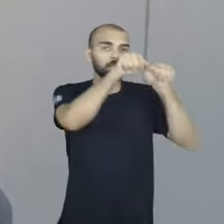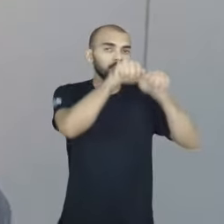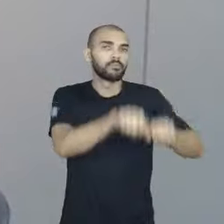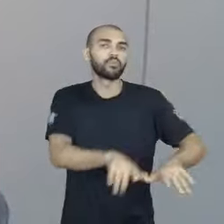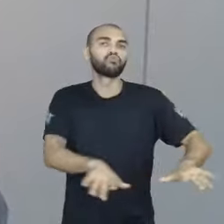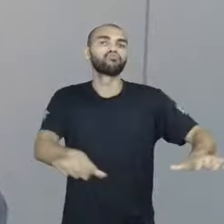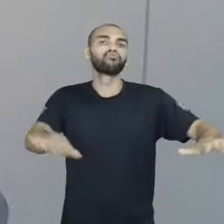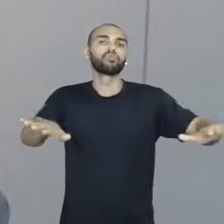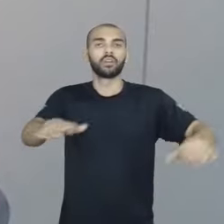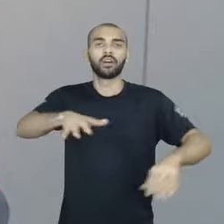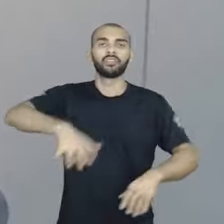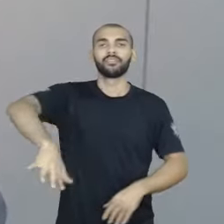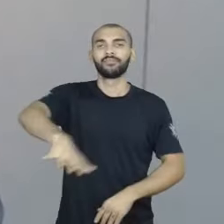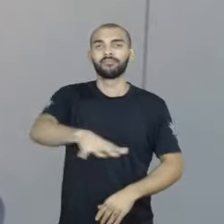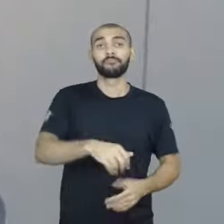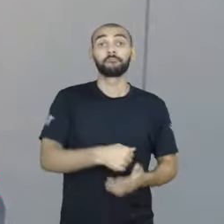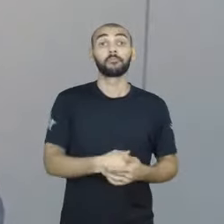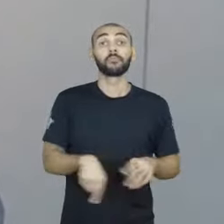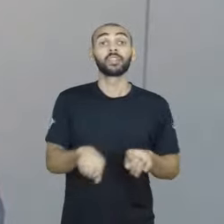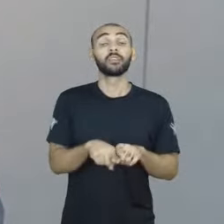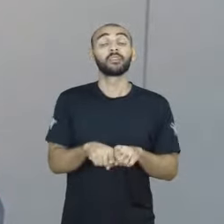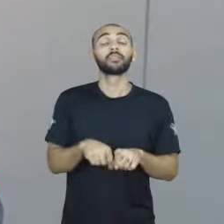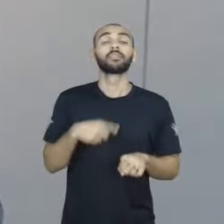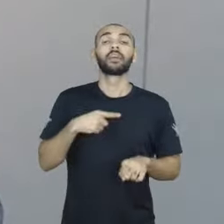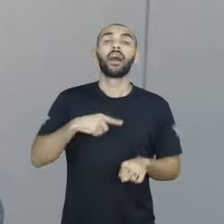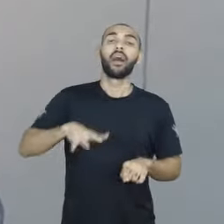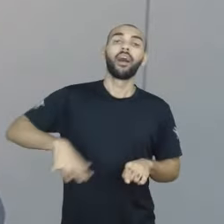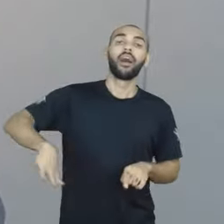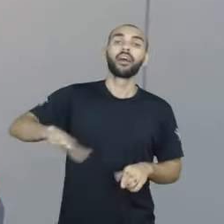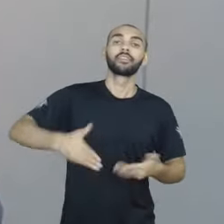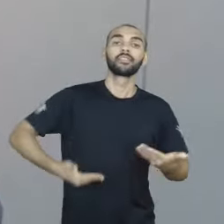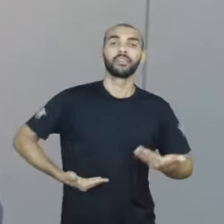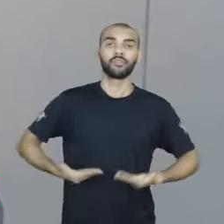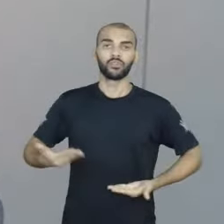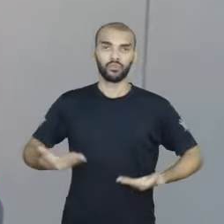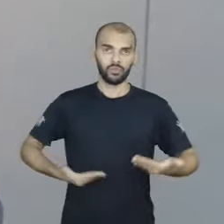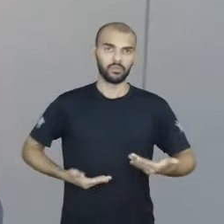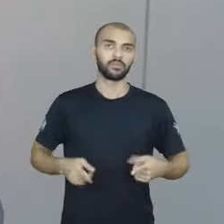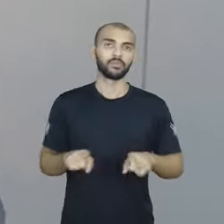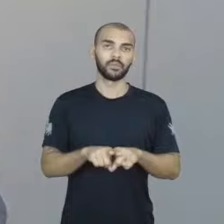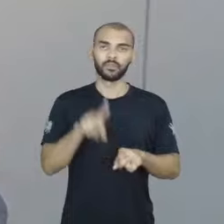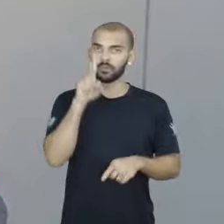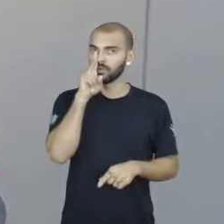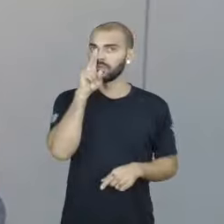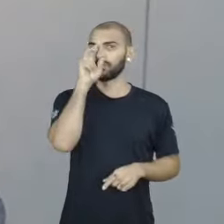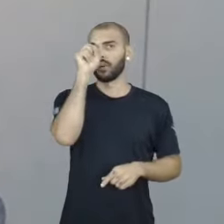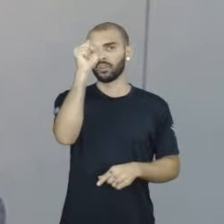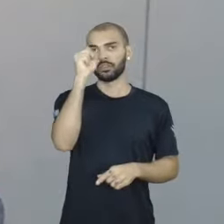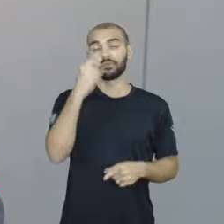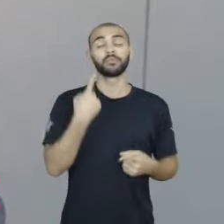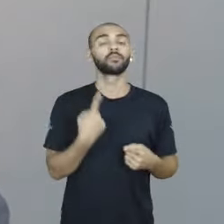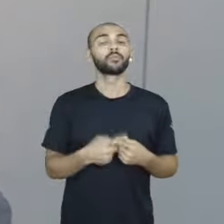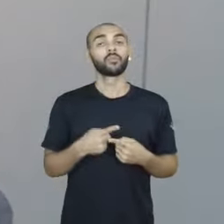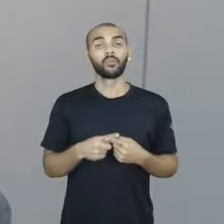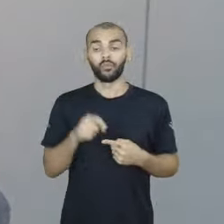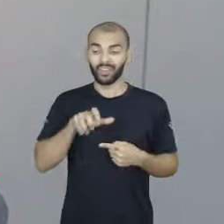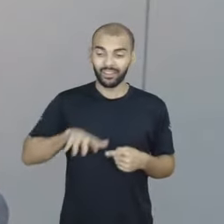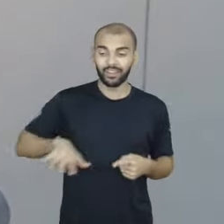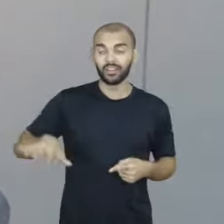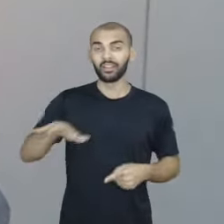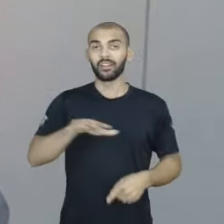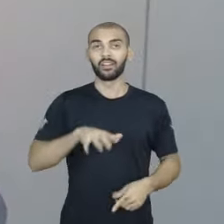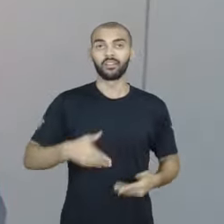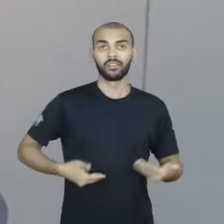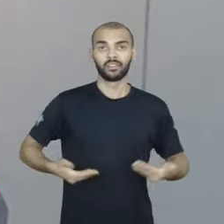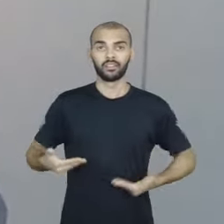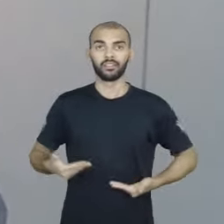Nós tivemos também um setor de serviços bastante forte, resiliente, porque o setor de serviços depende muito de